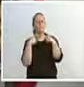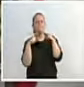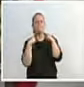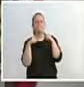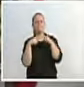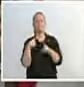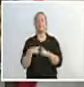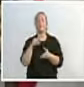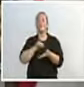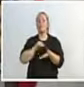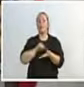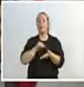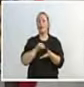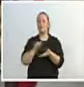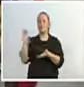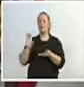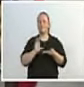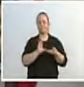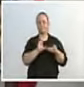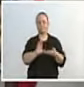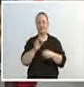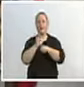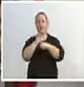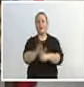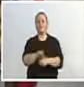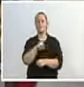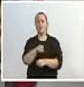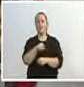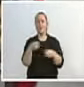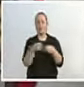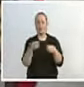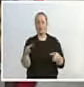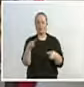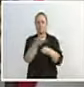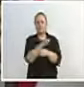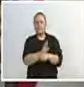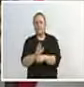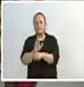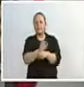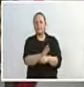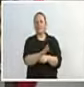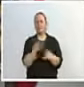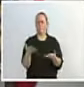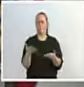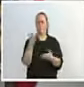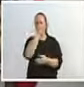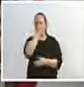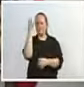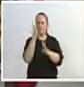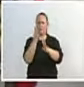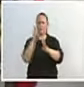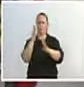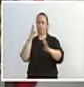tem mais recursos para os mutirões na área da saúde. E coloca a população que já está na fila secreta numa situação ainda mais